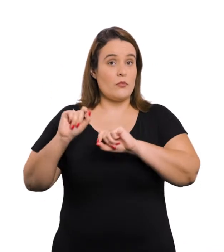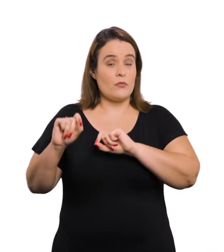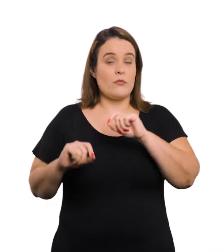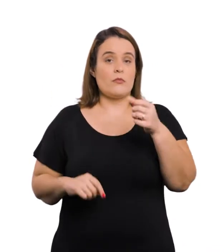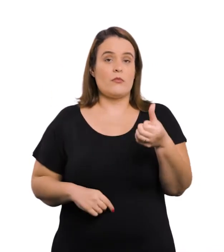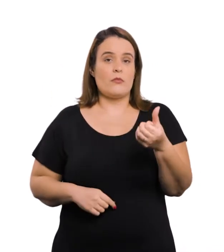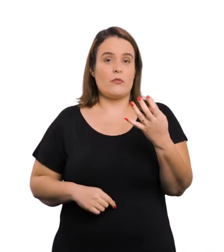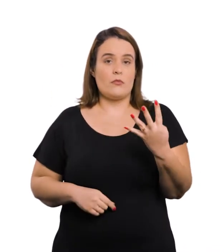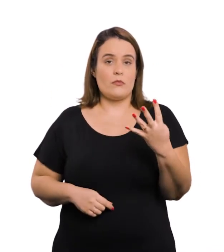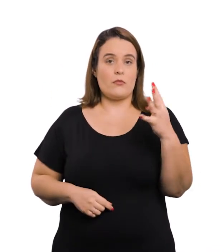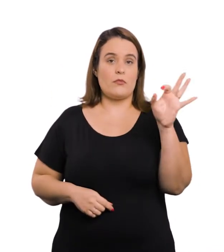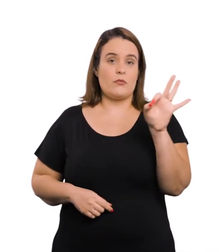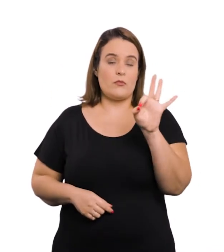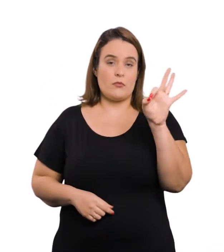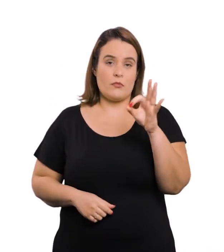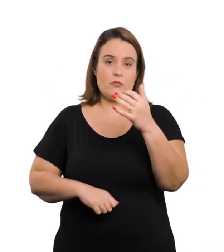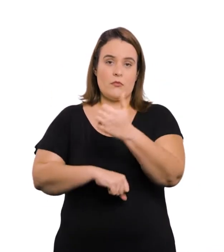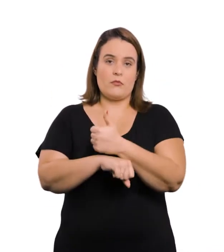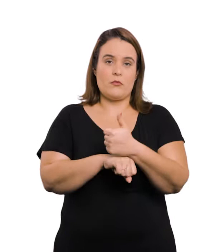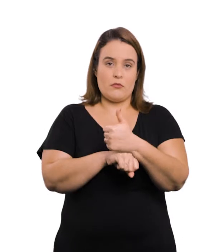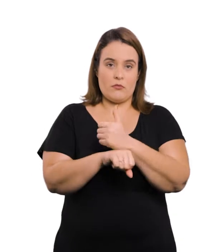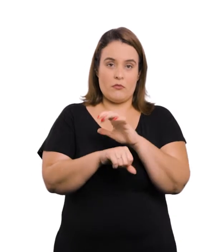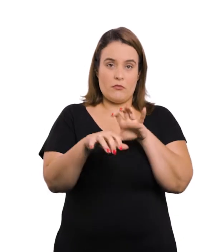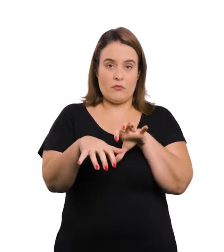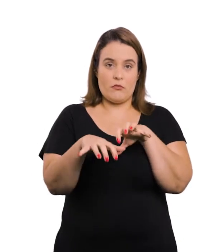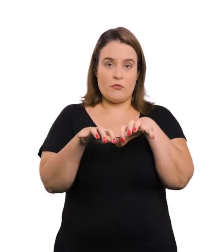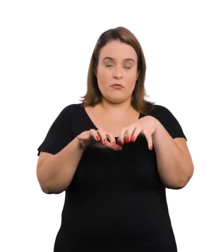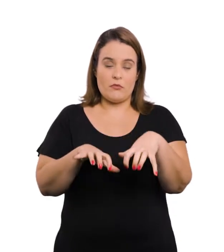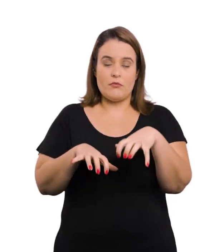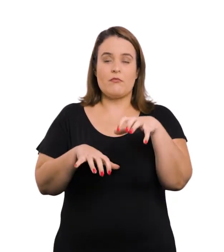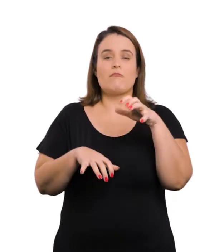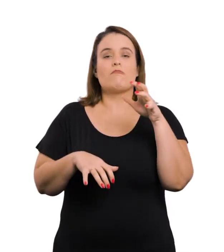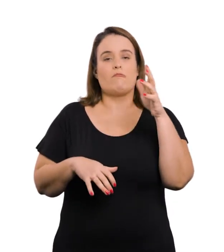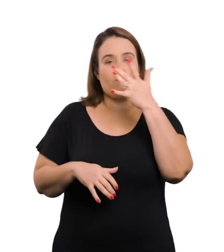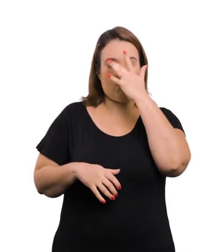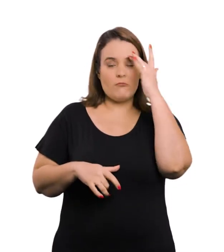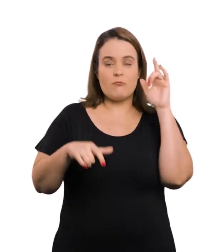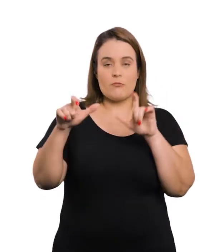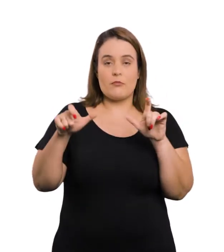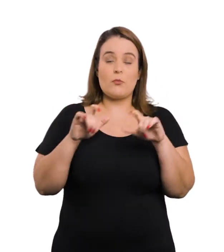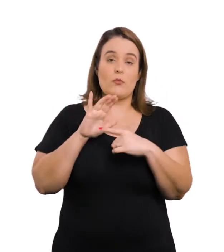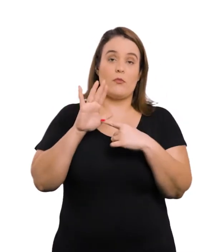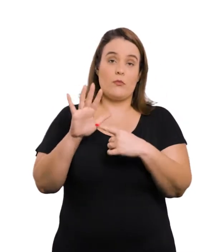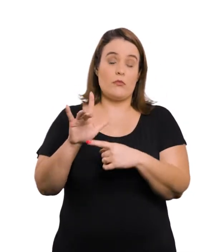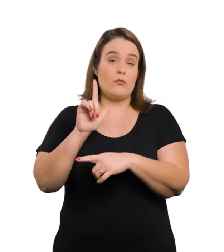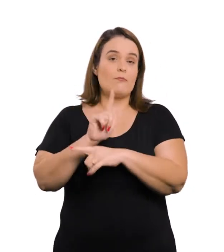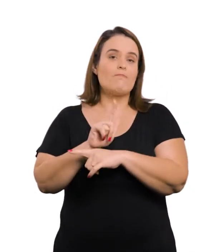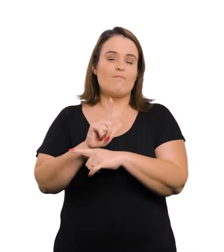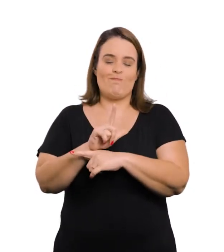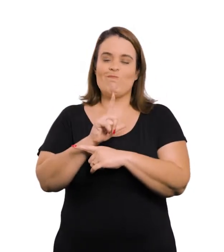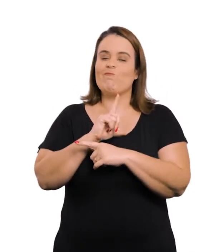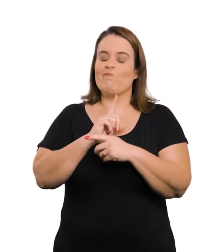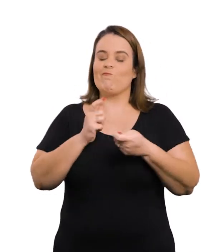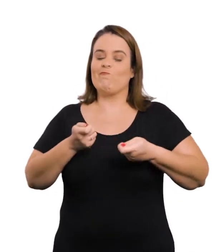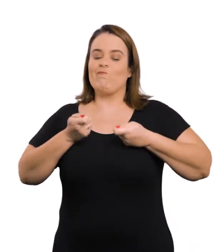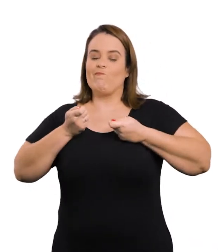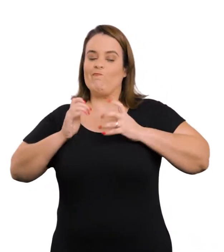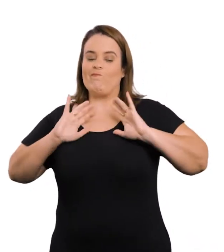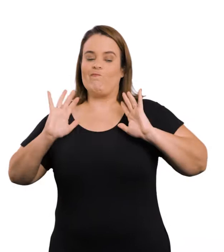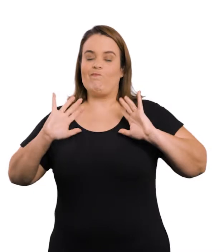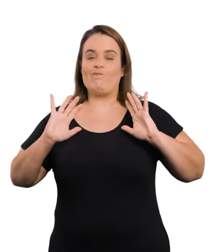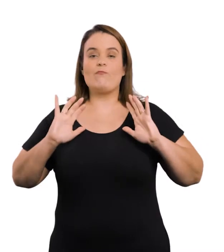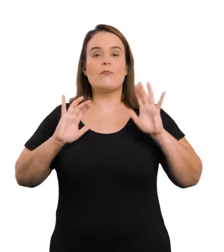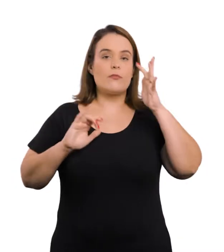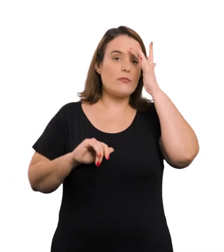que 64% dos profissionais de área de gente relataram que os gestores apresentam resistência quando